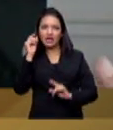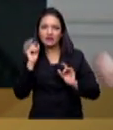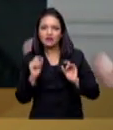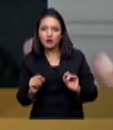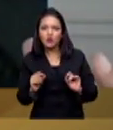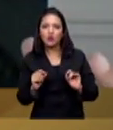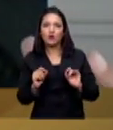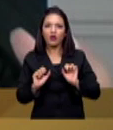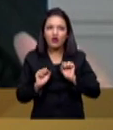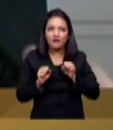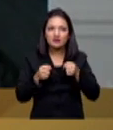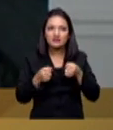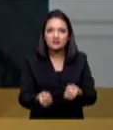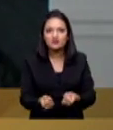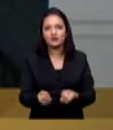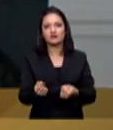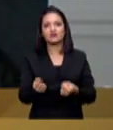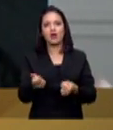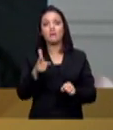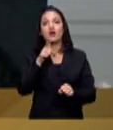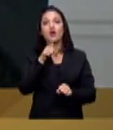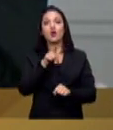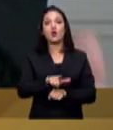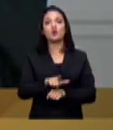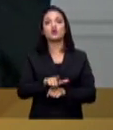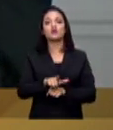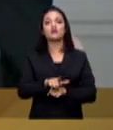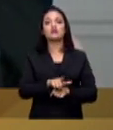reconsideração dessa medida liminar.